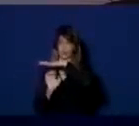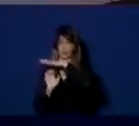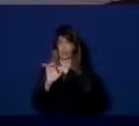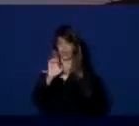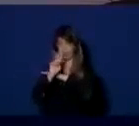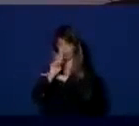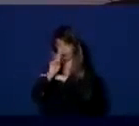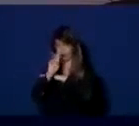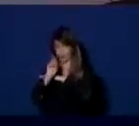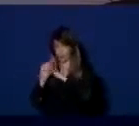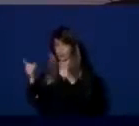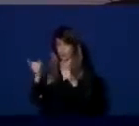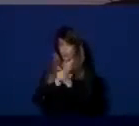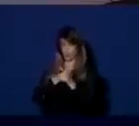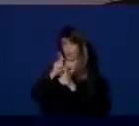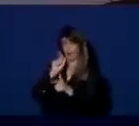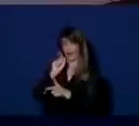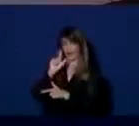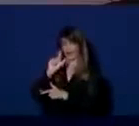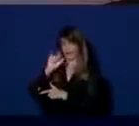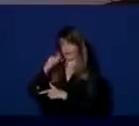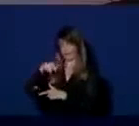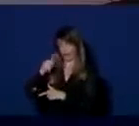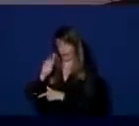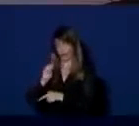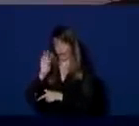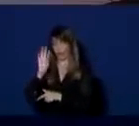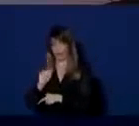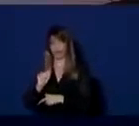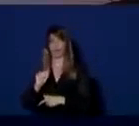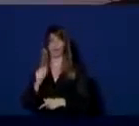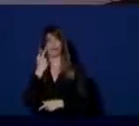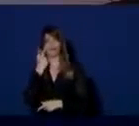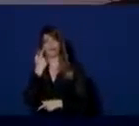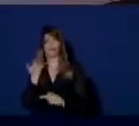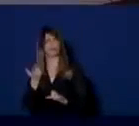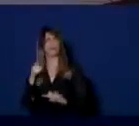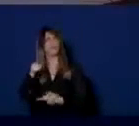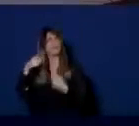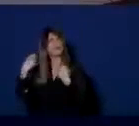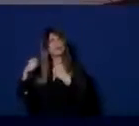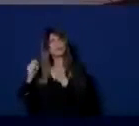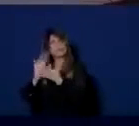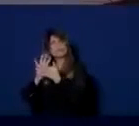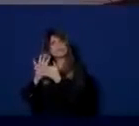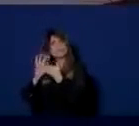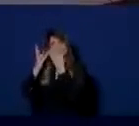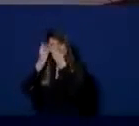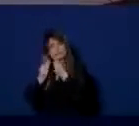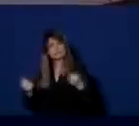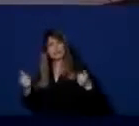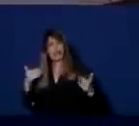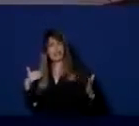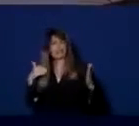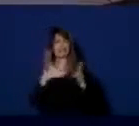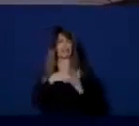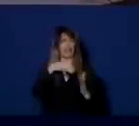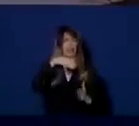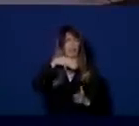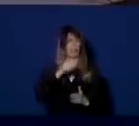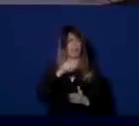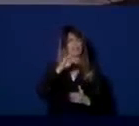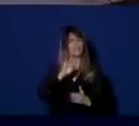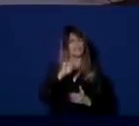de dívida líquida e 1,2 bilhões de convert. Depois você fala assim, pô, você precisa destruir, daqui até o maturity, você